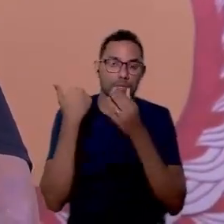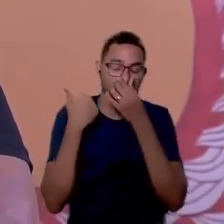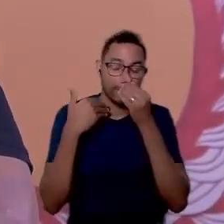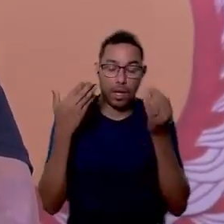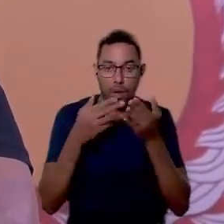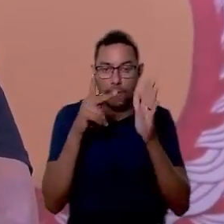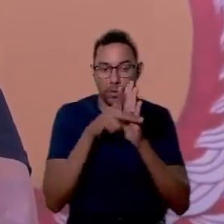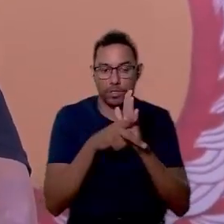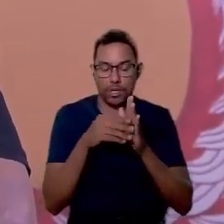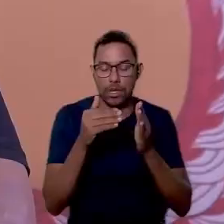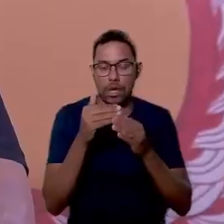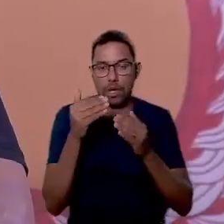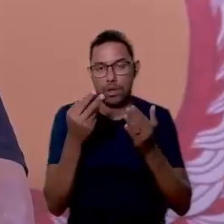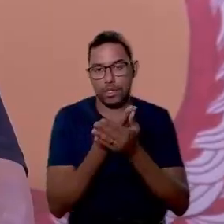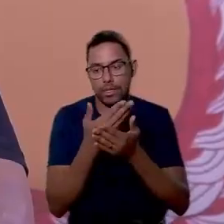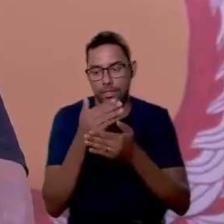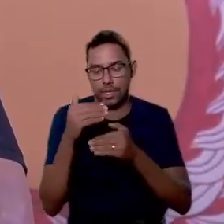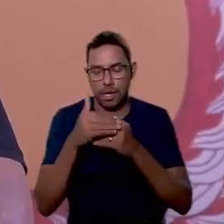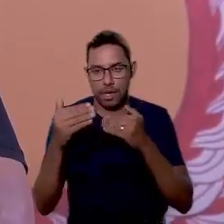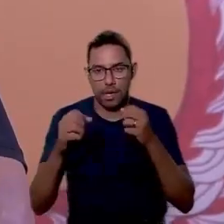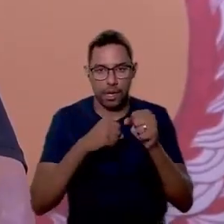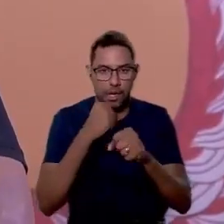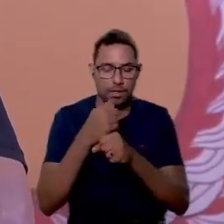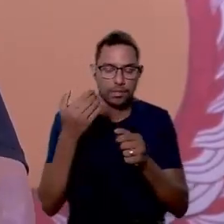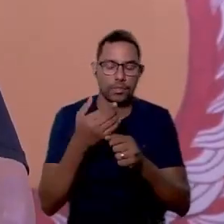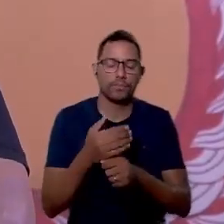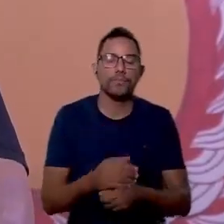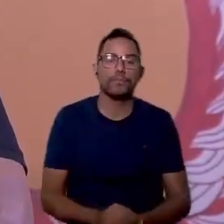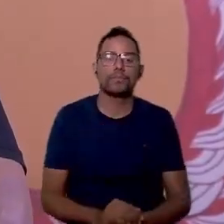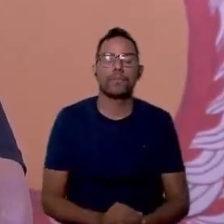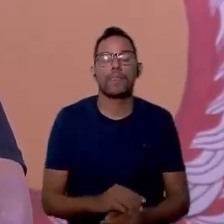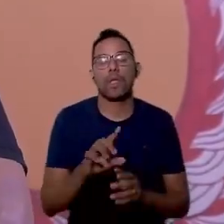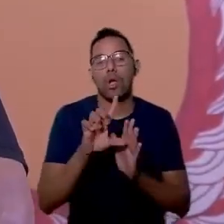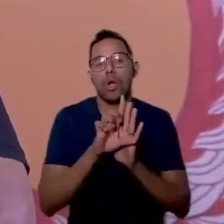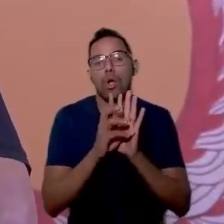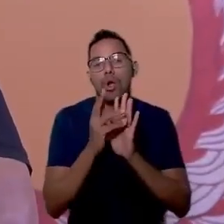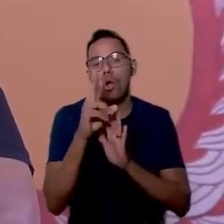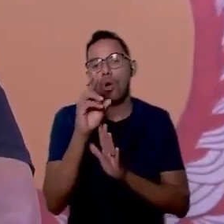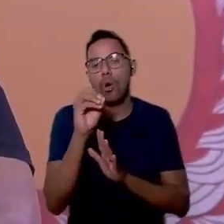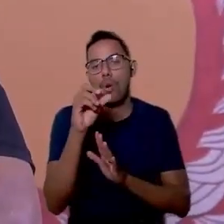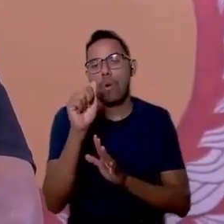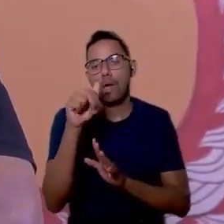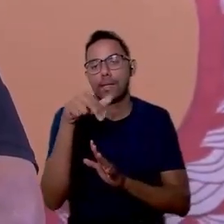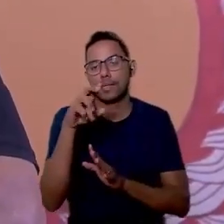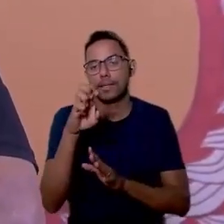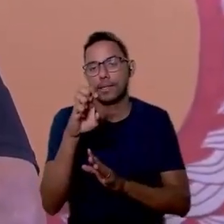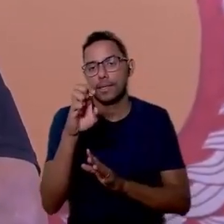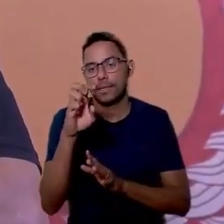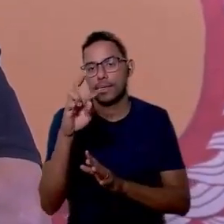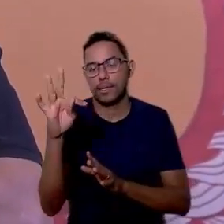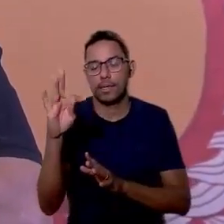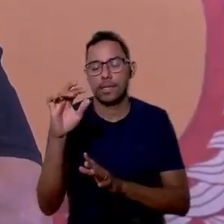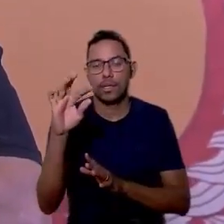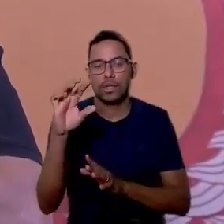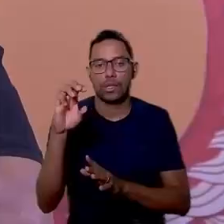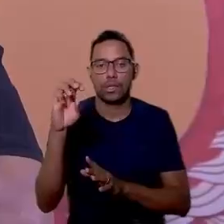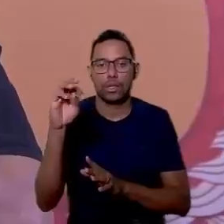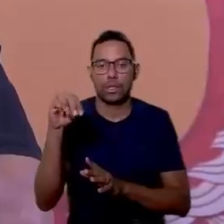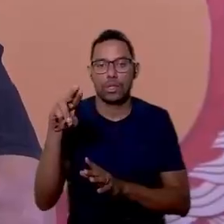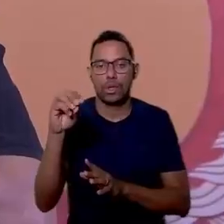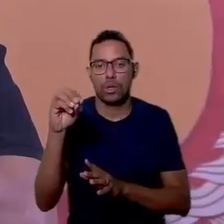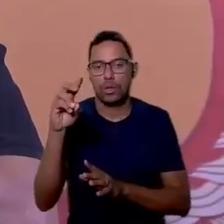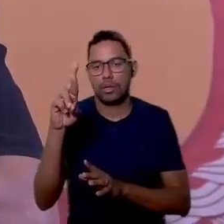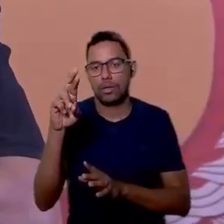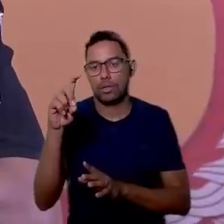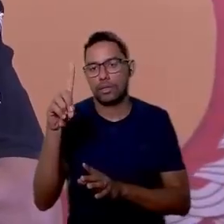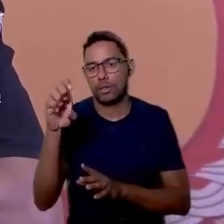ano. Esse ano nós lançamos o programa Rouanet Nordeste, vão ser financiados cerca de 150 ações culturais no Nordeste e vão